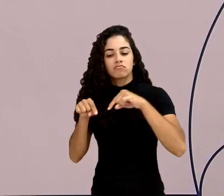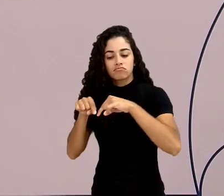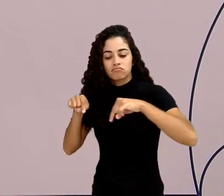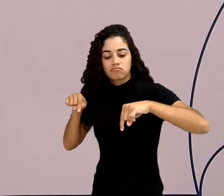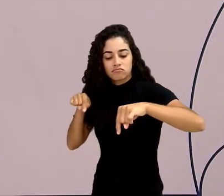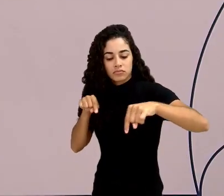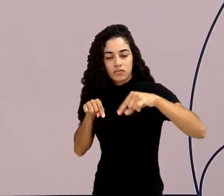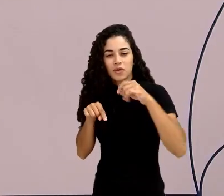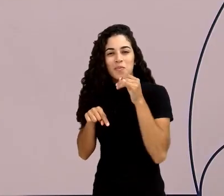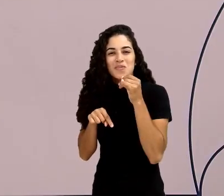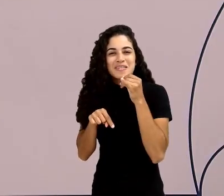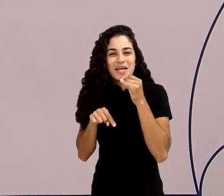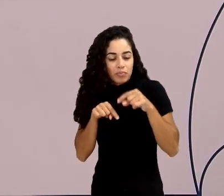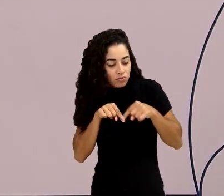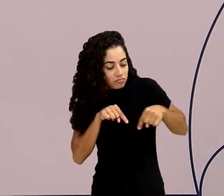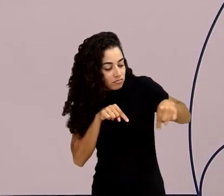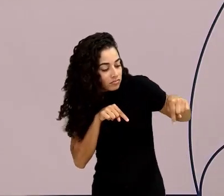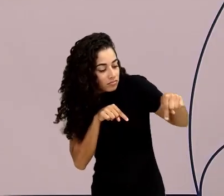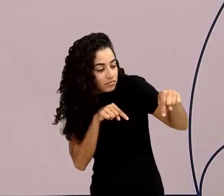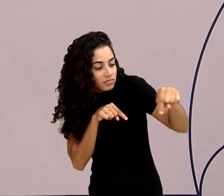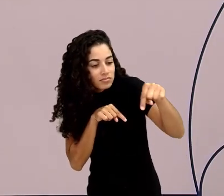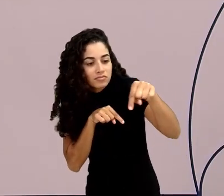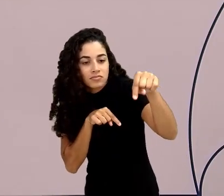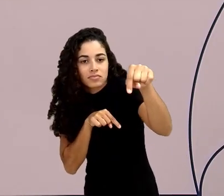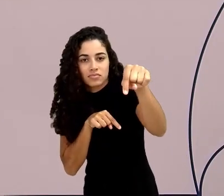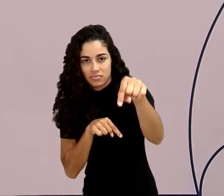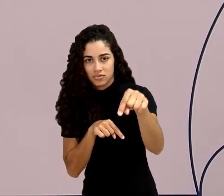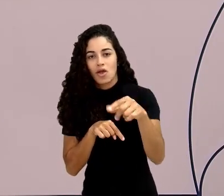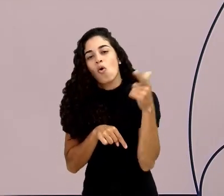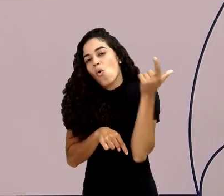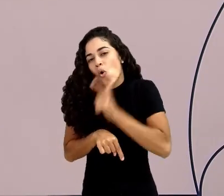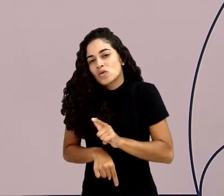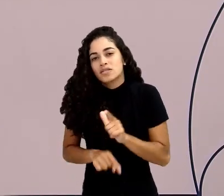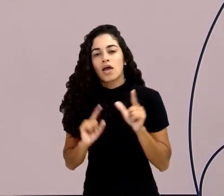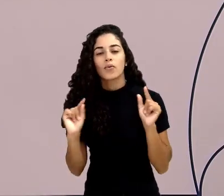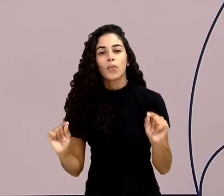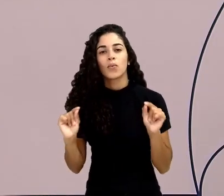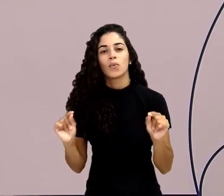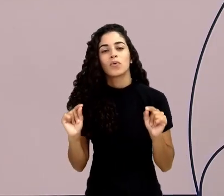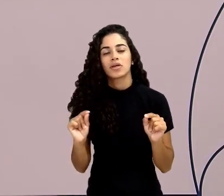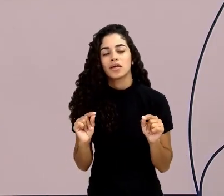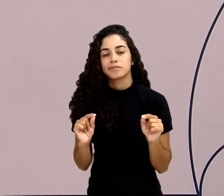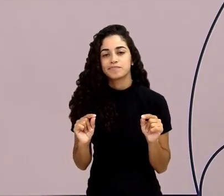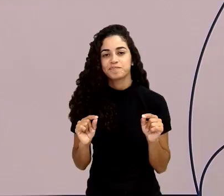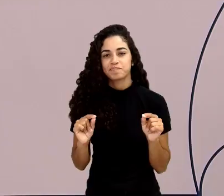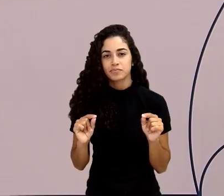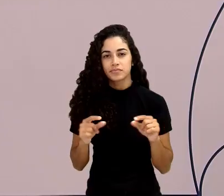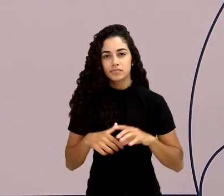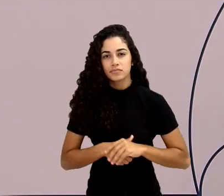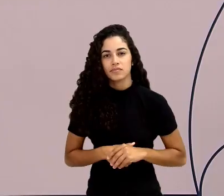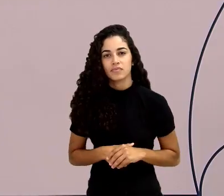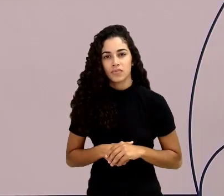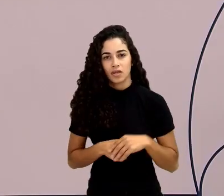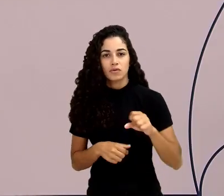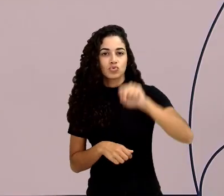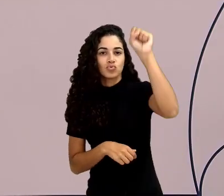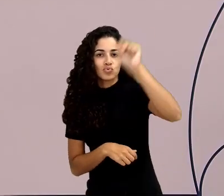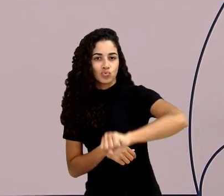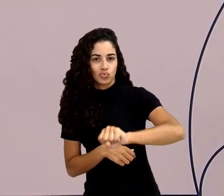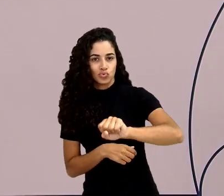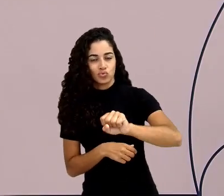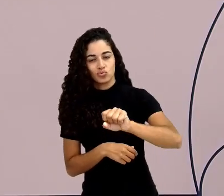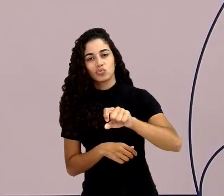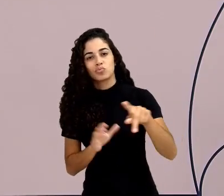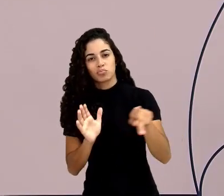as bordas, né, do continente, até que eles conseguem passar ali pelo extremo sul do